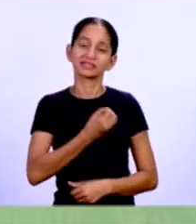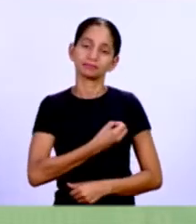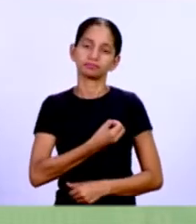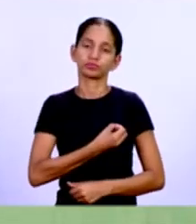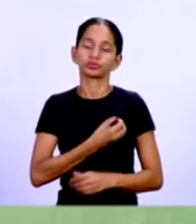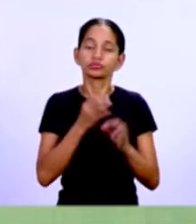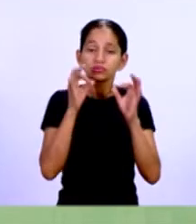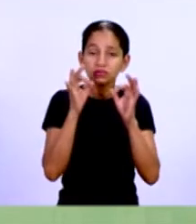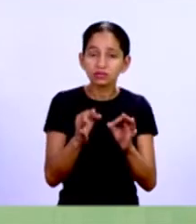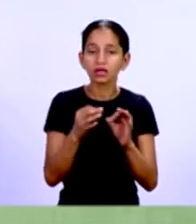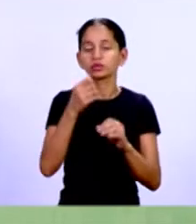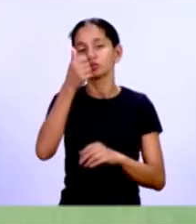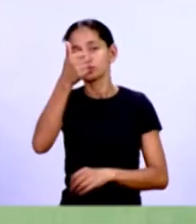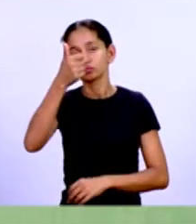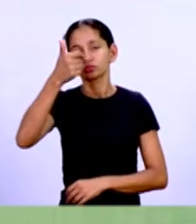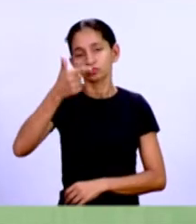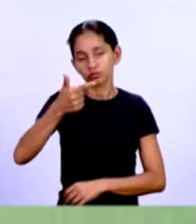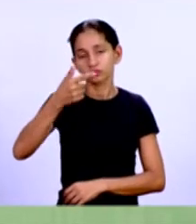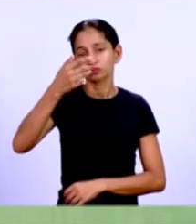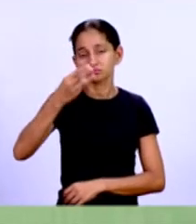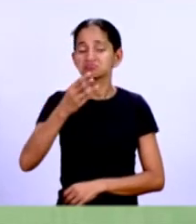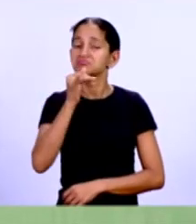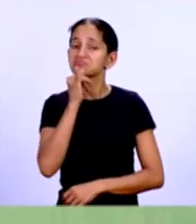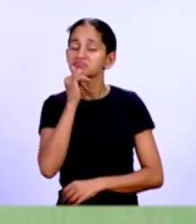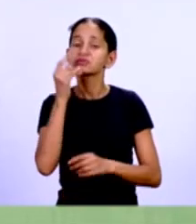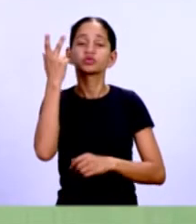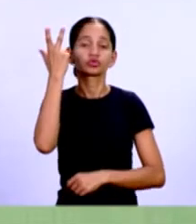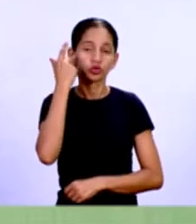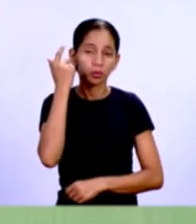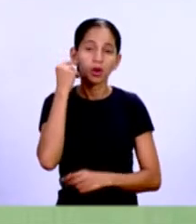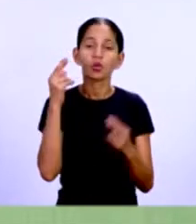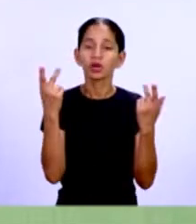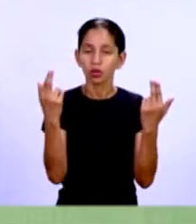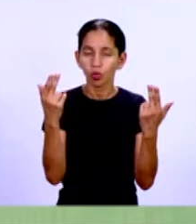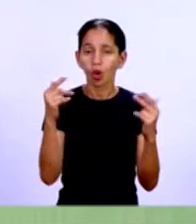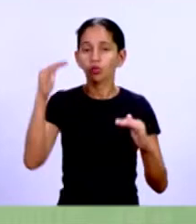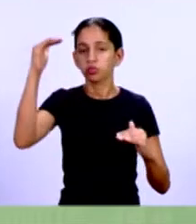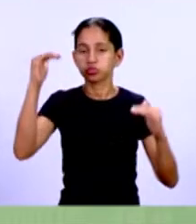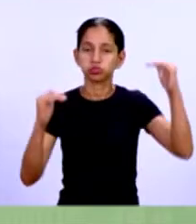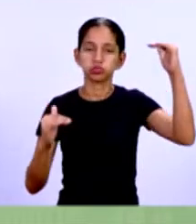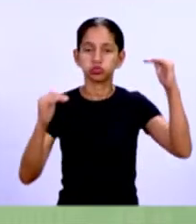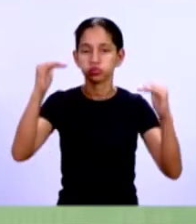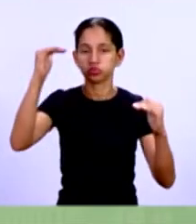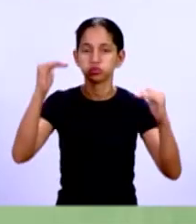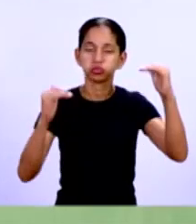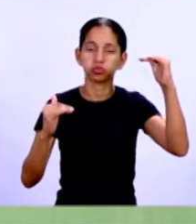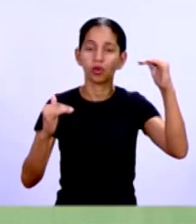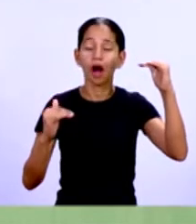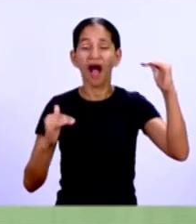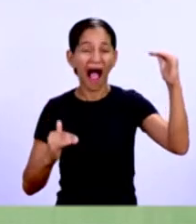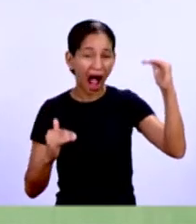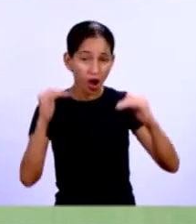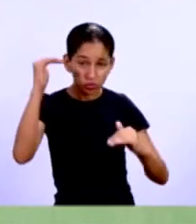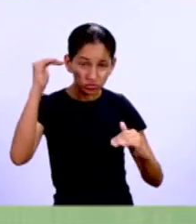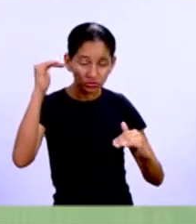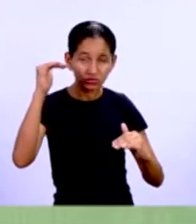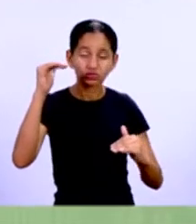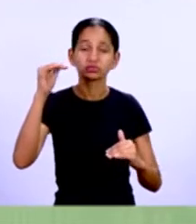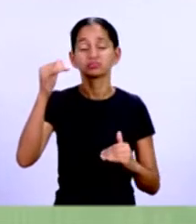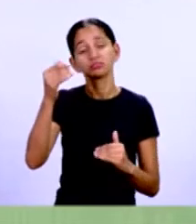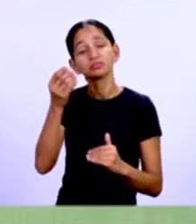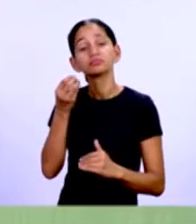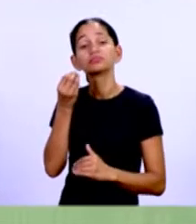para baixo. Similar aqui à atribuição que você fez em relação ao impacto. Então, a probabilidade daquilo